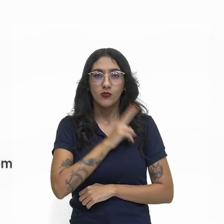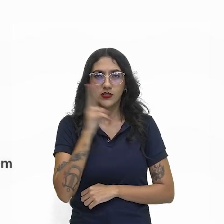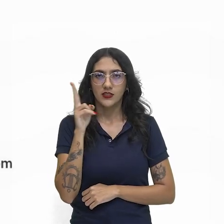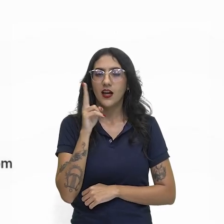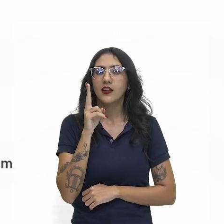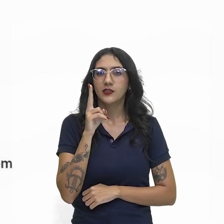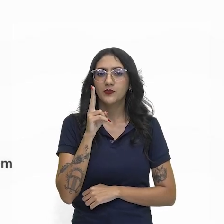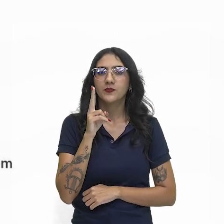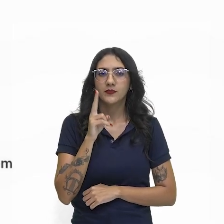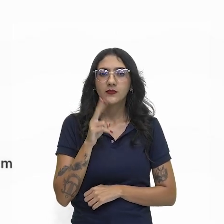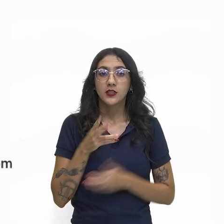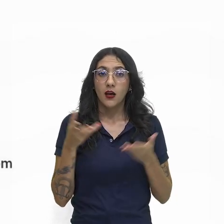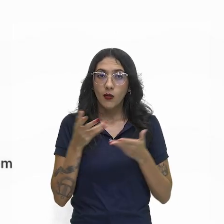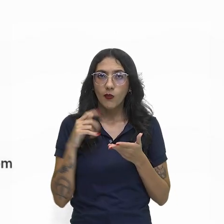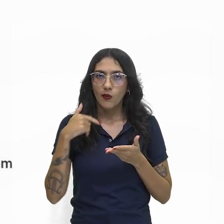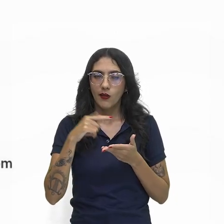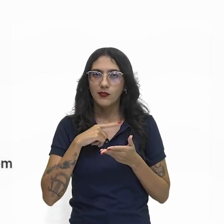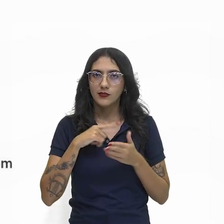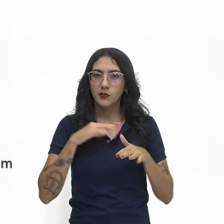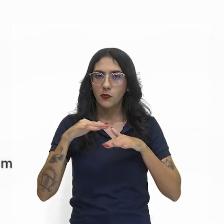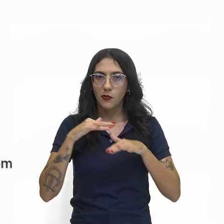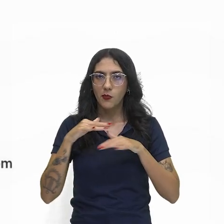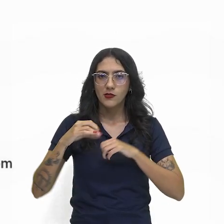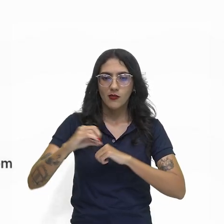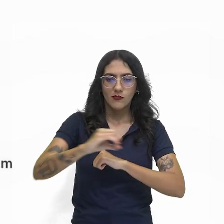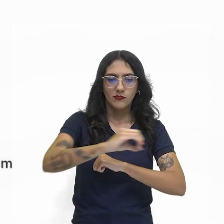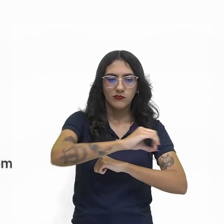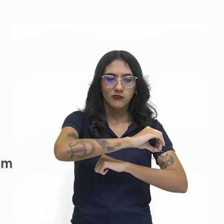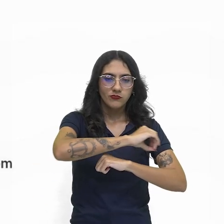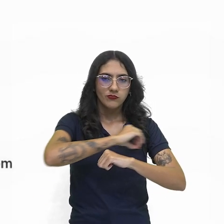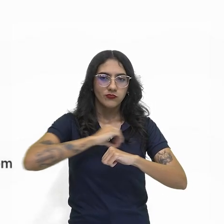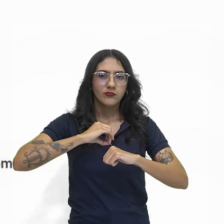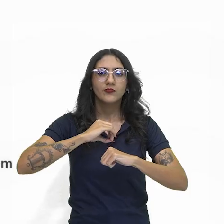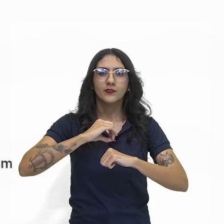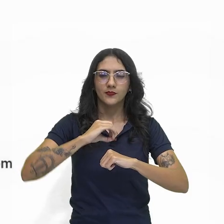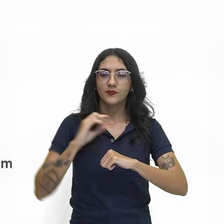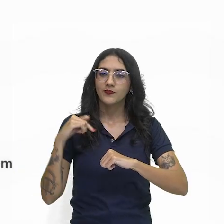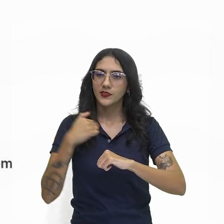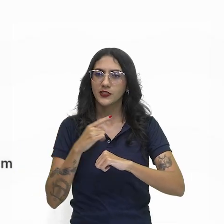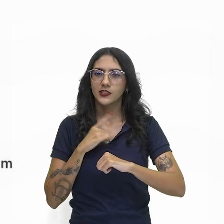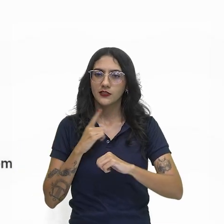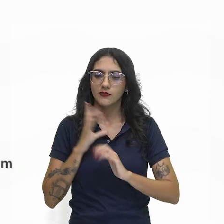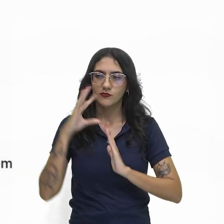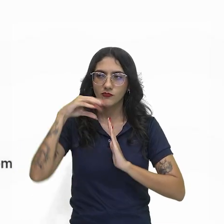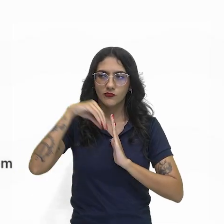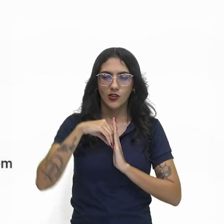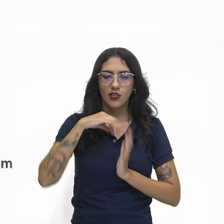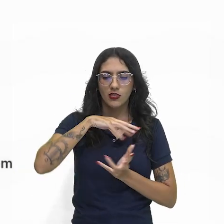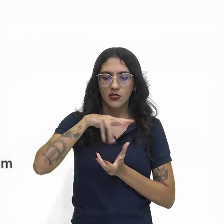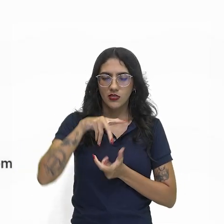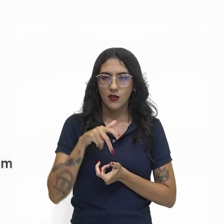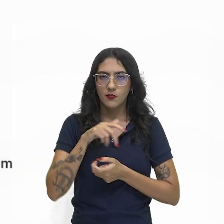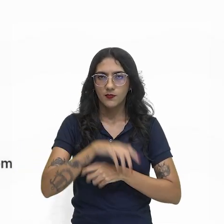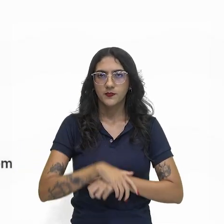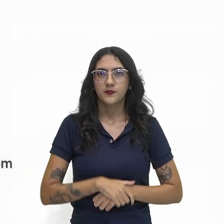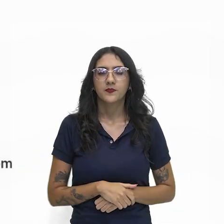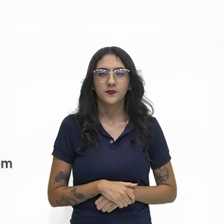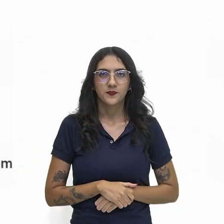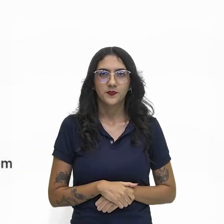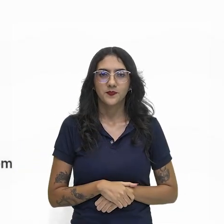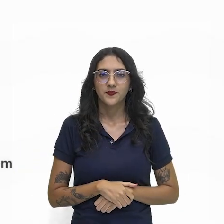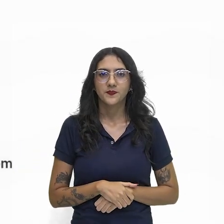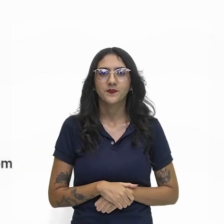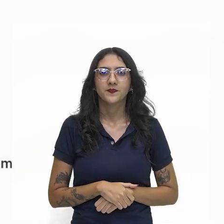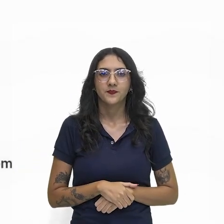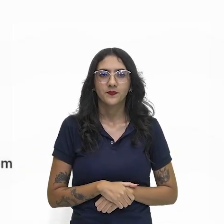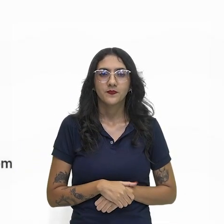velocidade que nós estamos agora na nossa nave espacial, que é a Terra, porque nós estamos na Terra e a Terra está em movimento ao redor do Sol. Muito